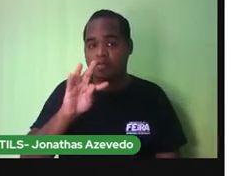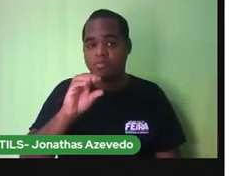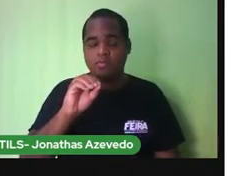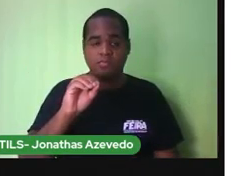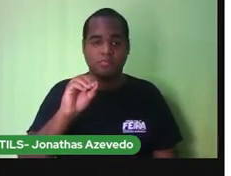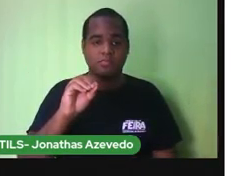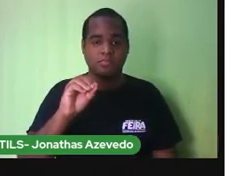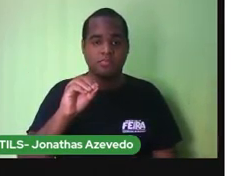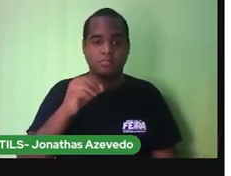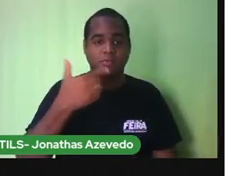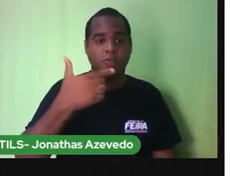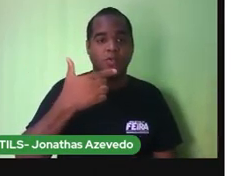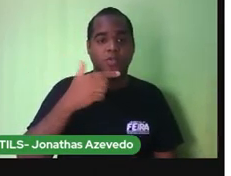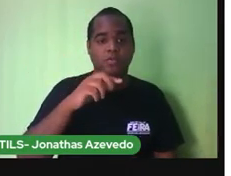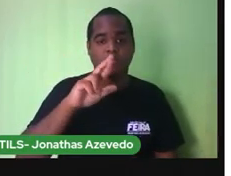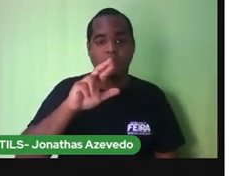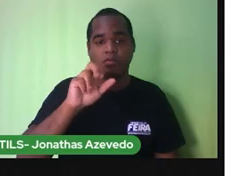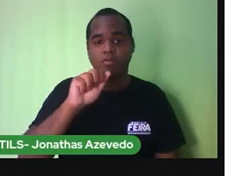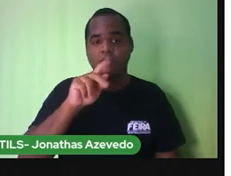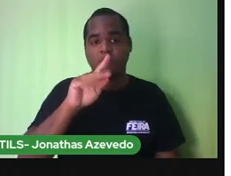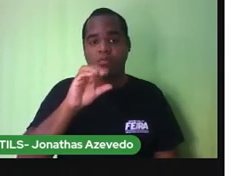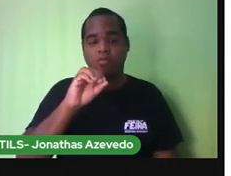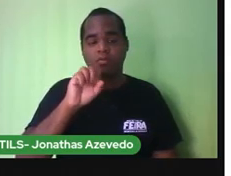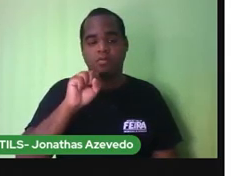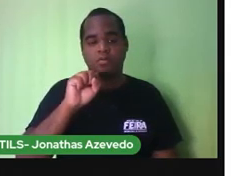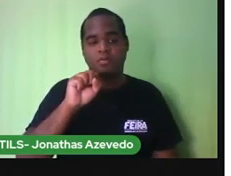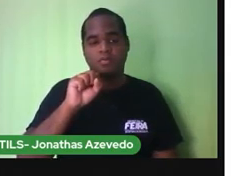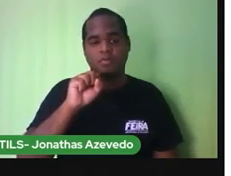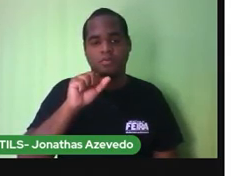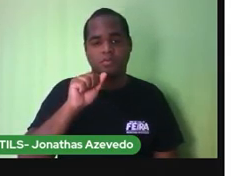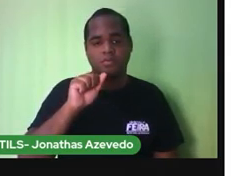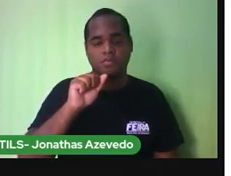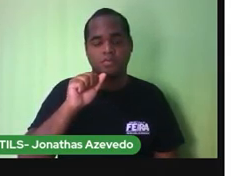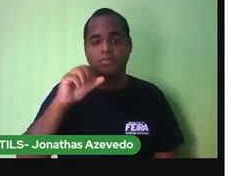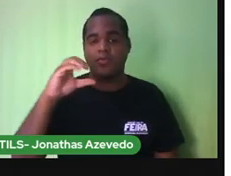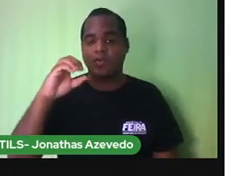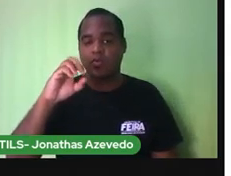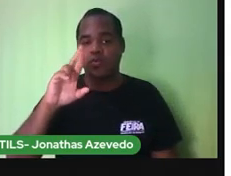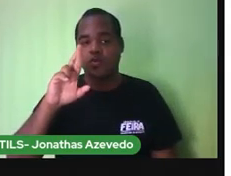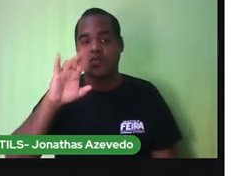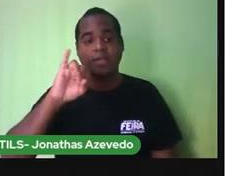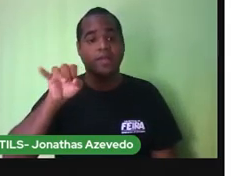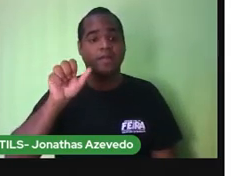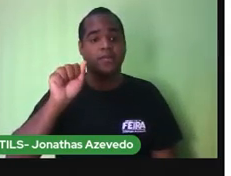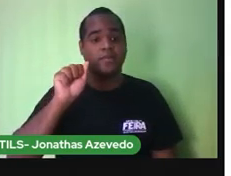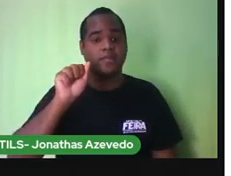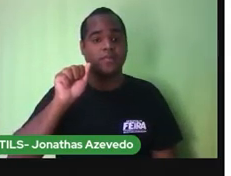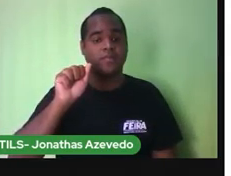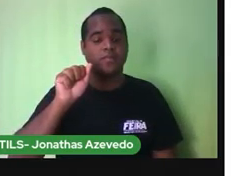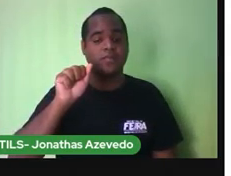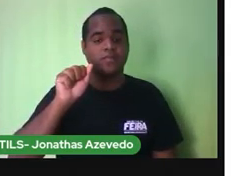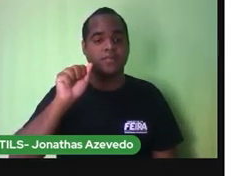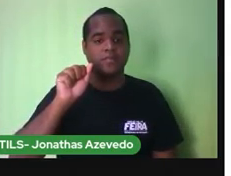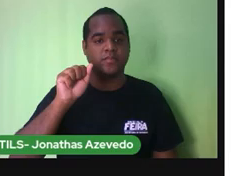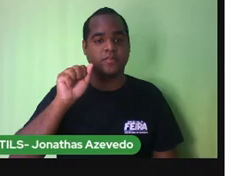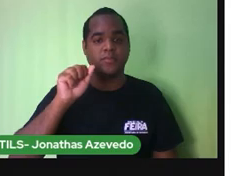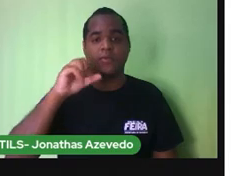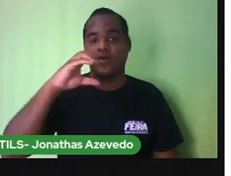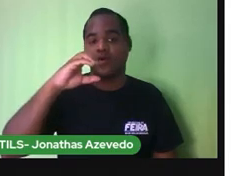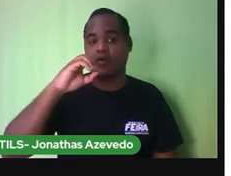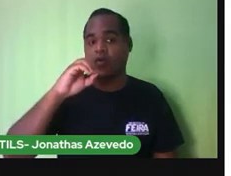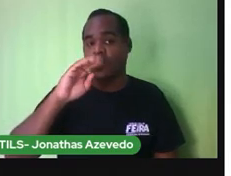é a segunda raposa depois coruja a